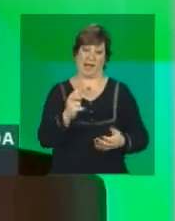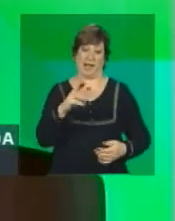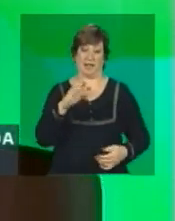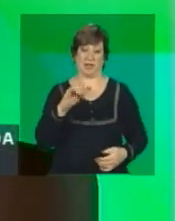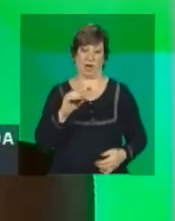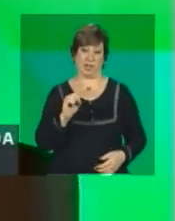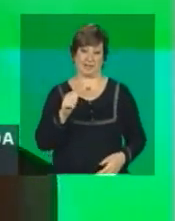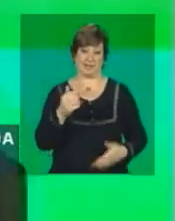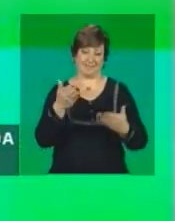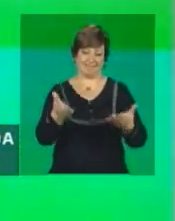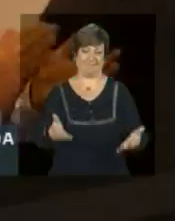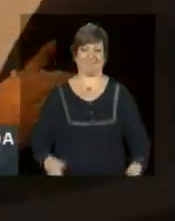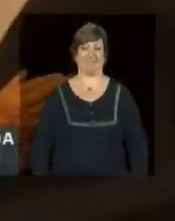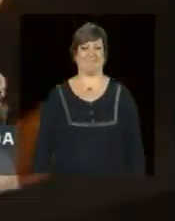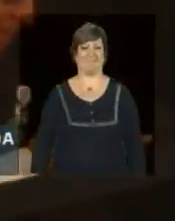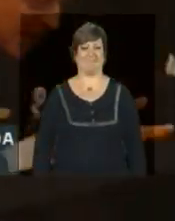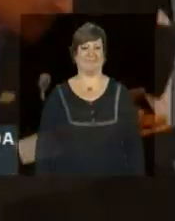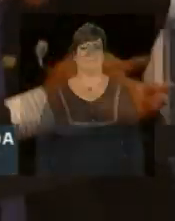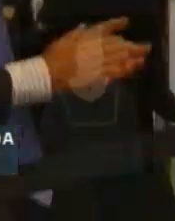Graciosa.